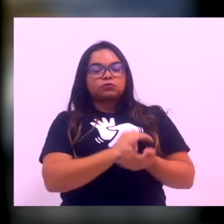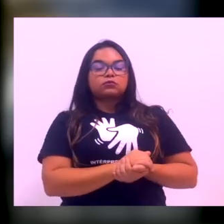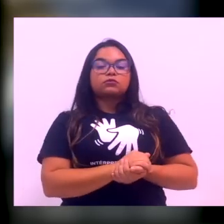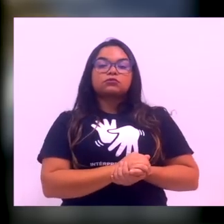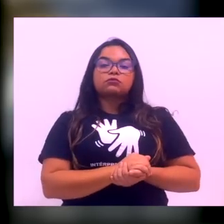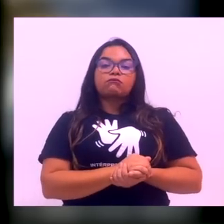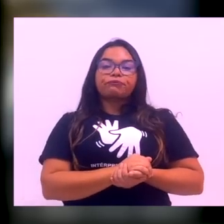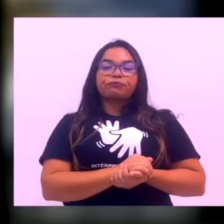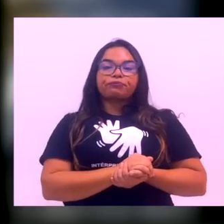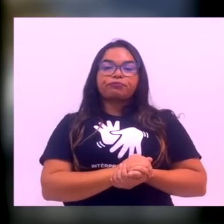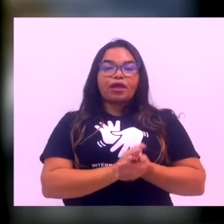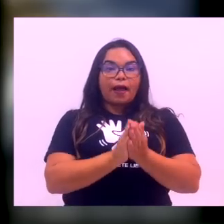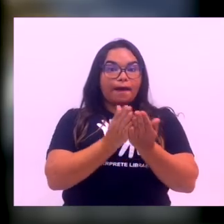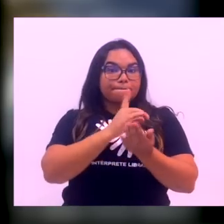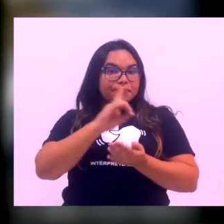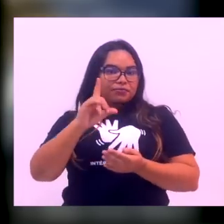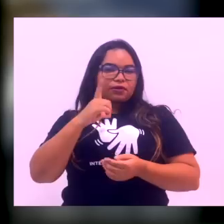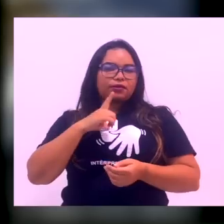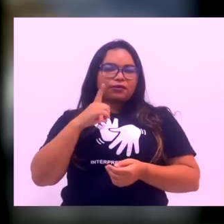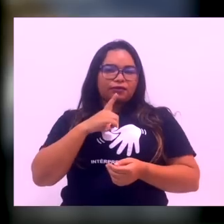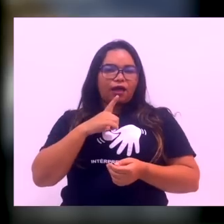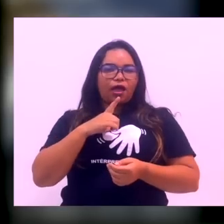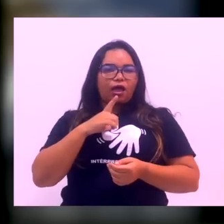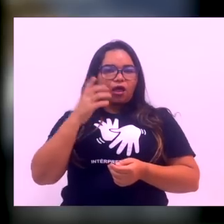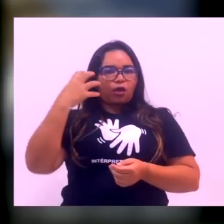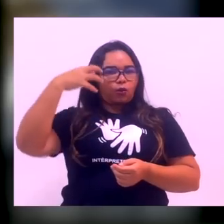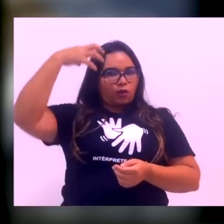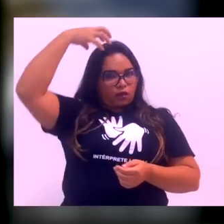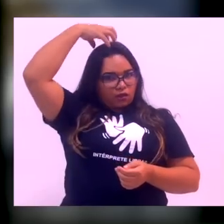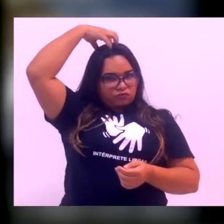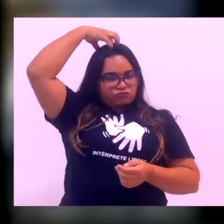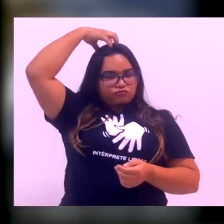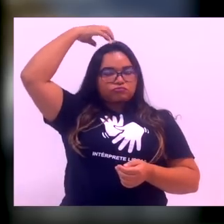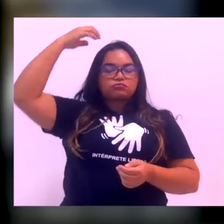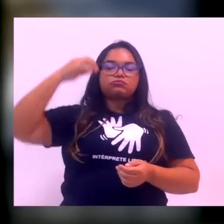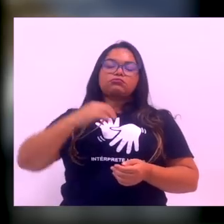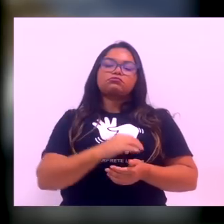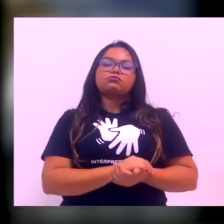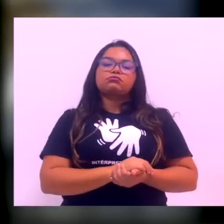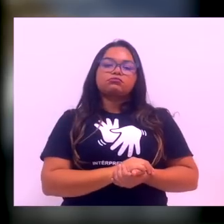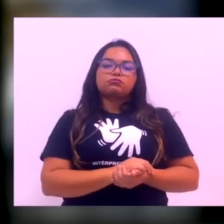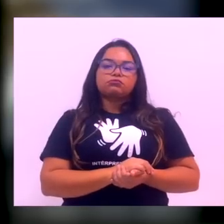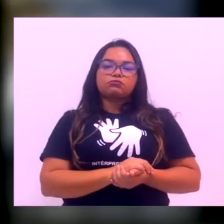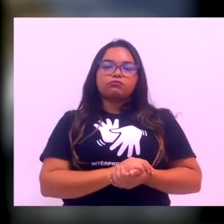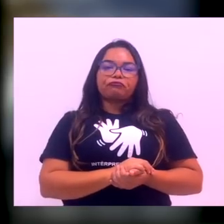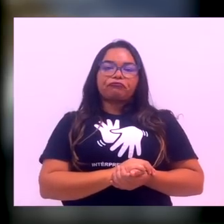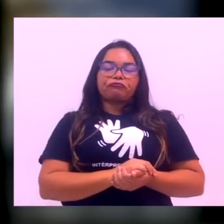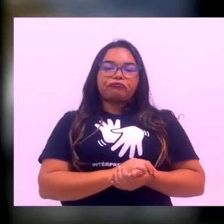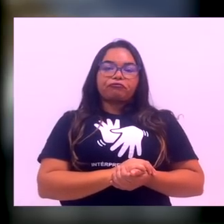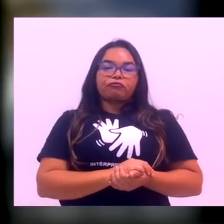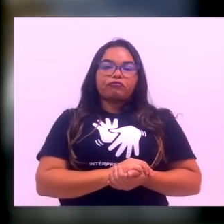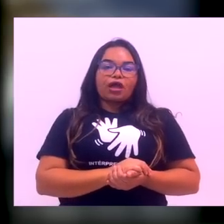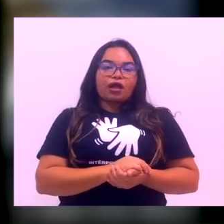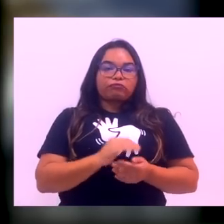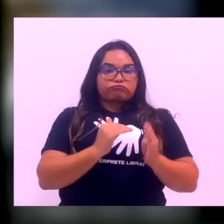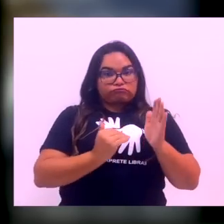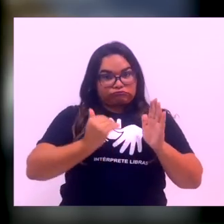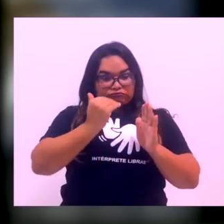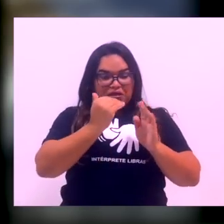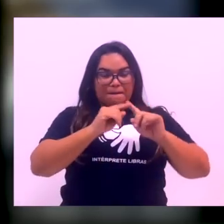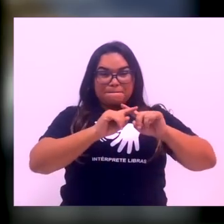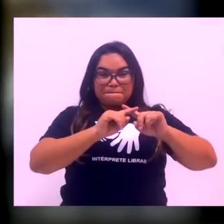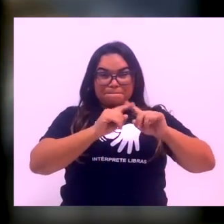reis. É um matiz muito interessante aqui na Bíblia. Nós temos um rei com letra minúscula, um R com